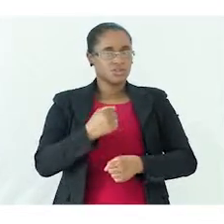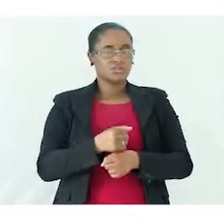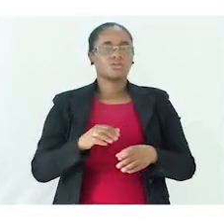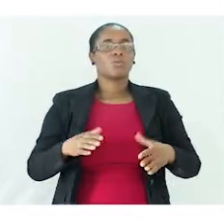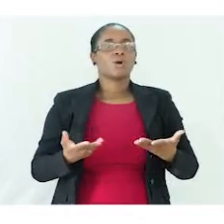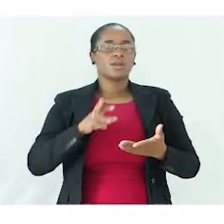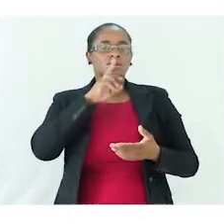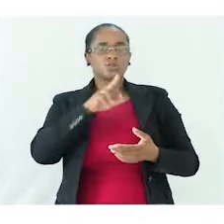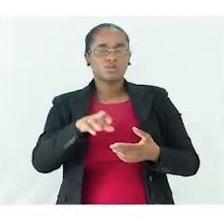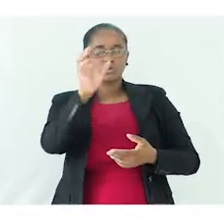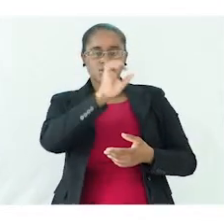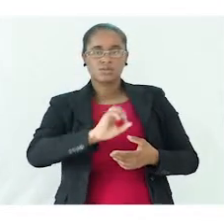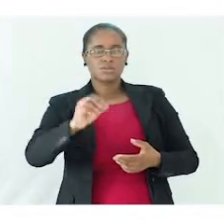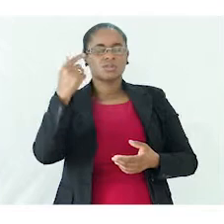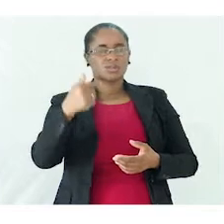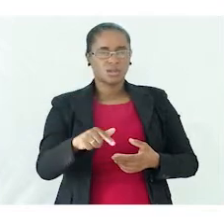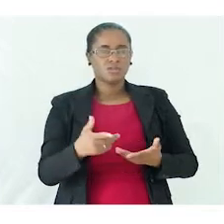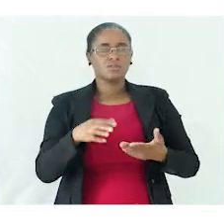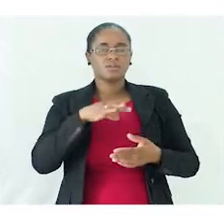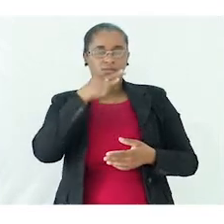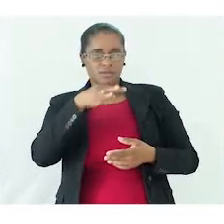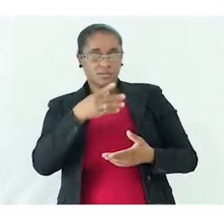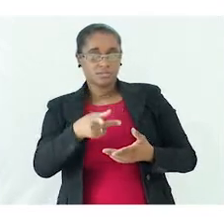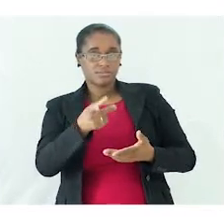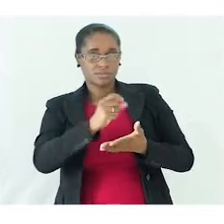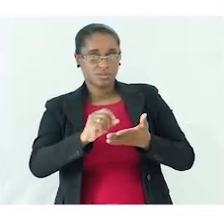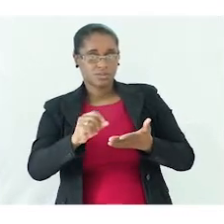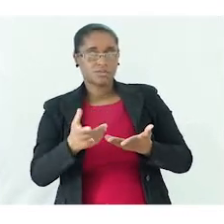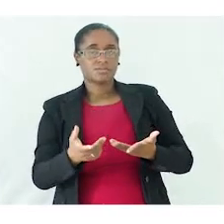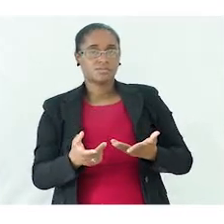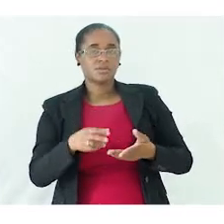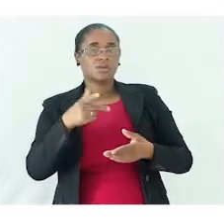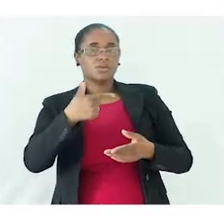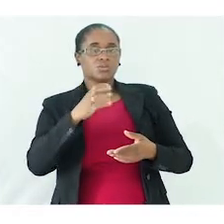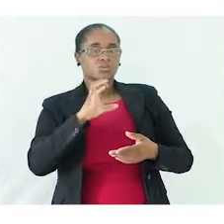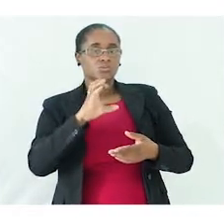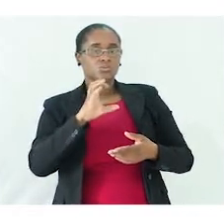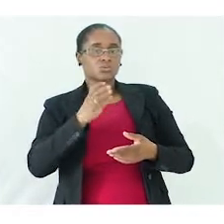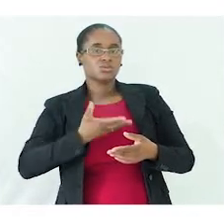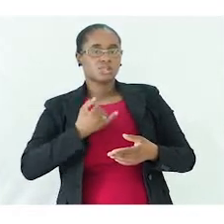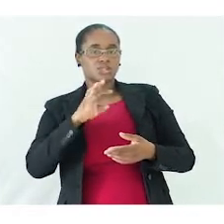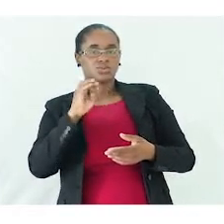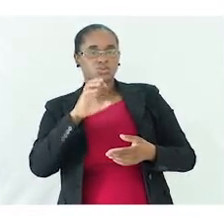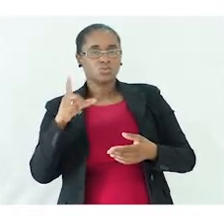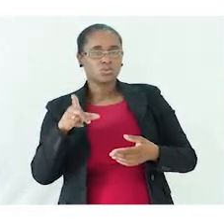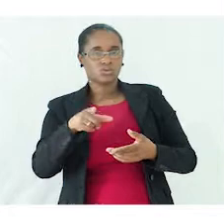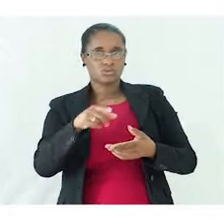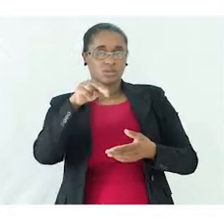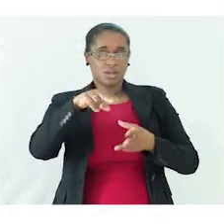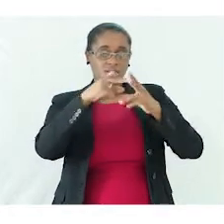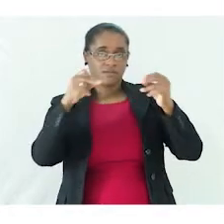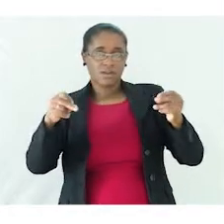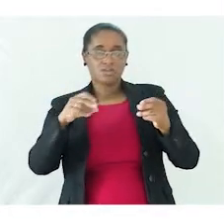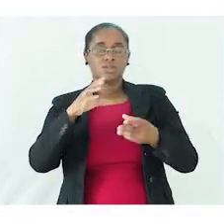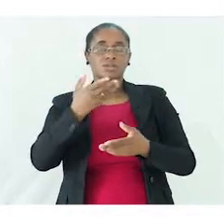é a resposta que vocês deviam ter dado. O tipo de discurso presente na frase é o discurso